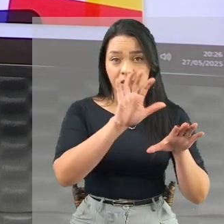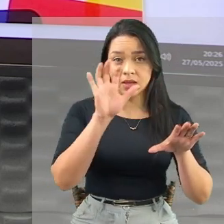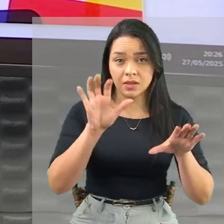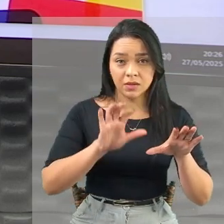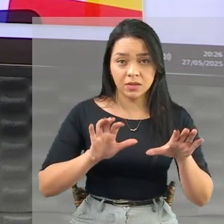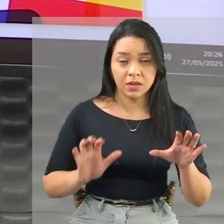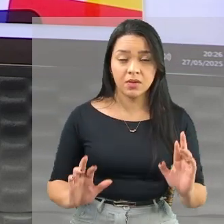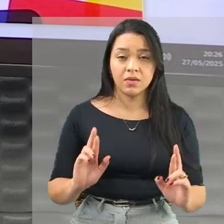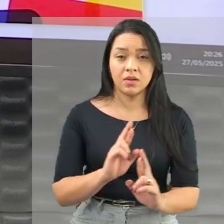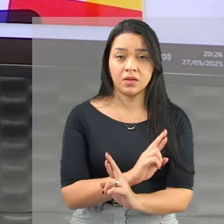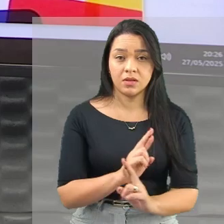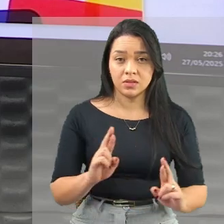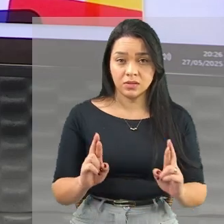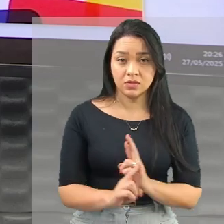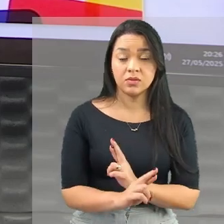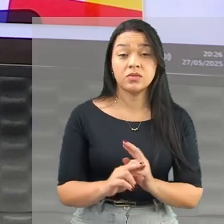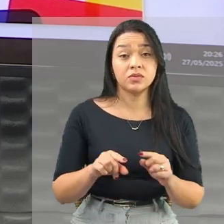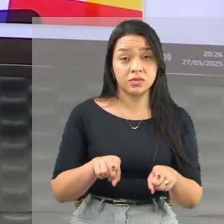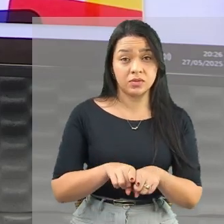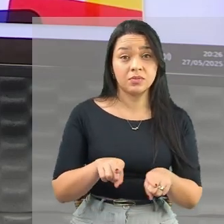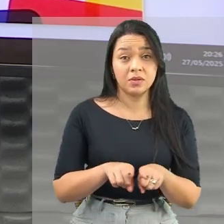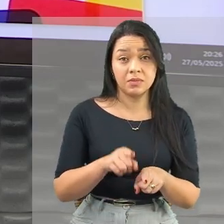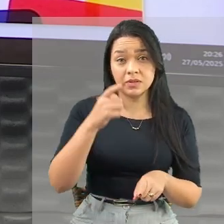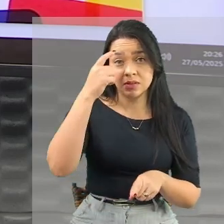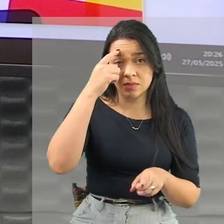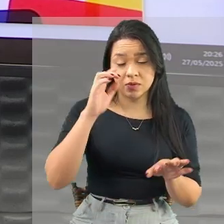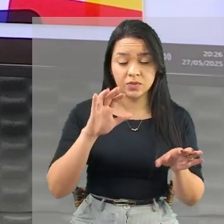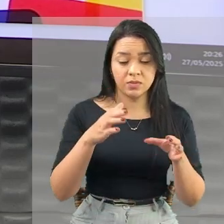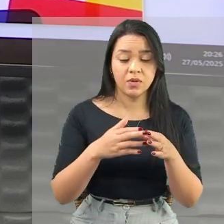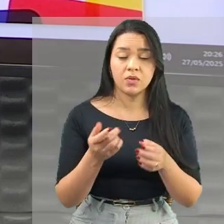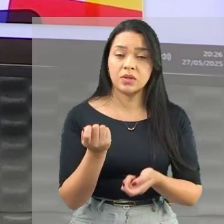internacionais, pensamos a questão dos blocos econômicos,